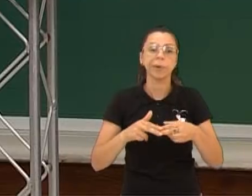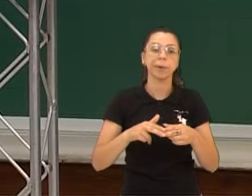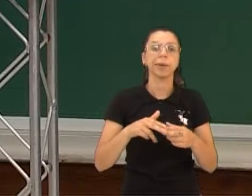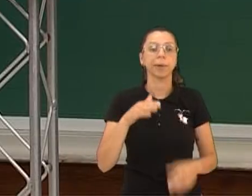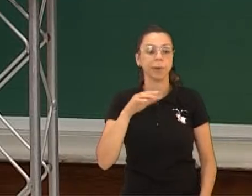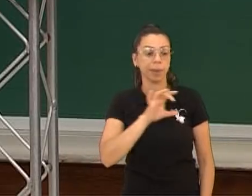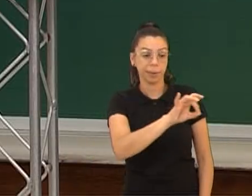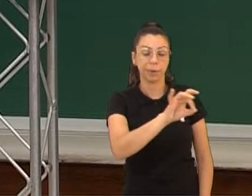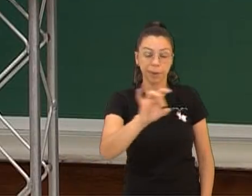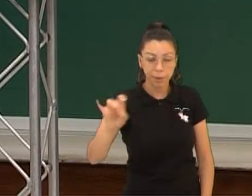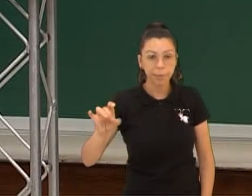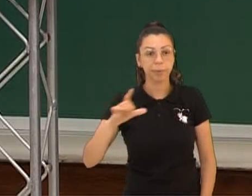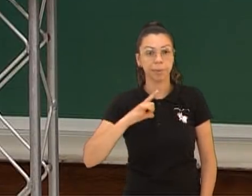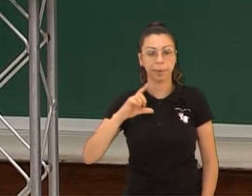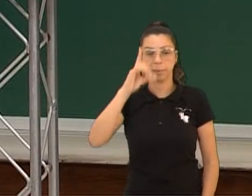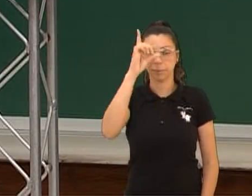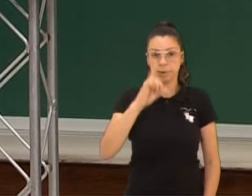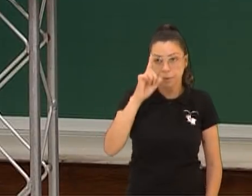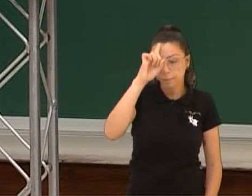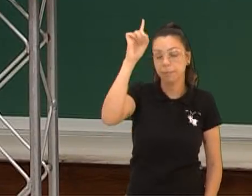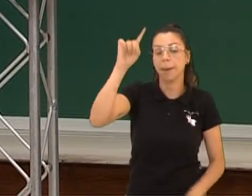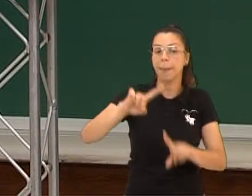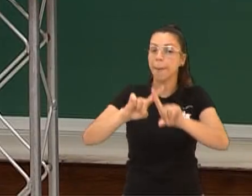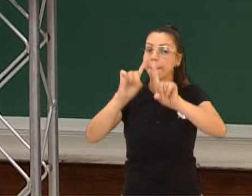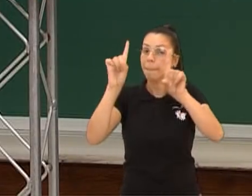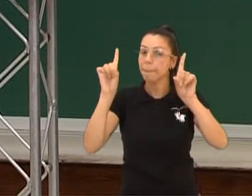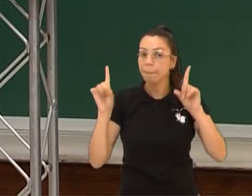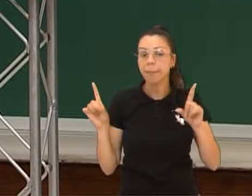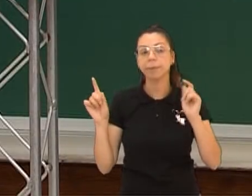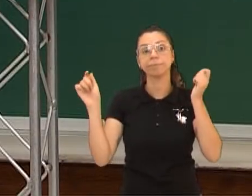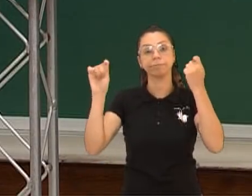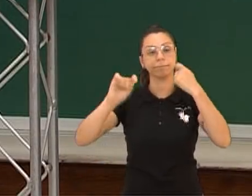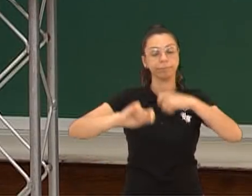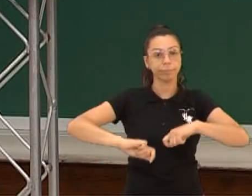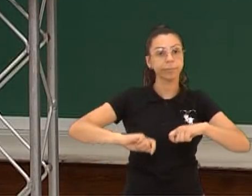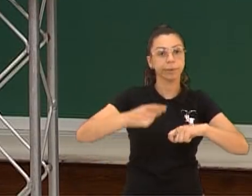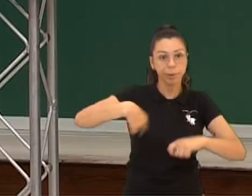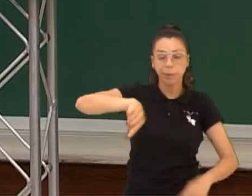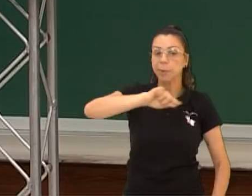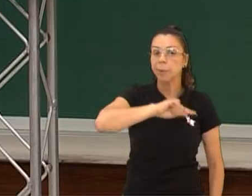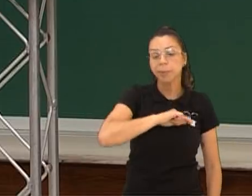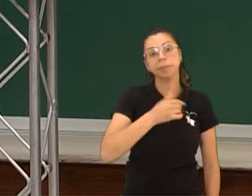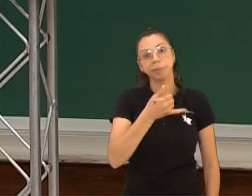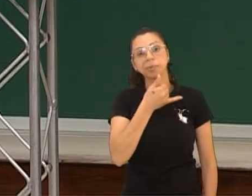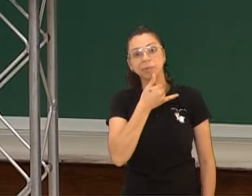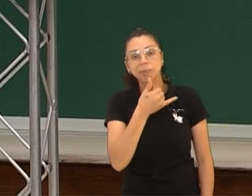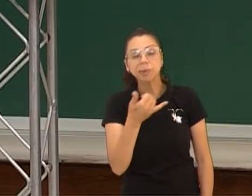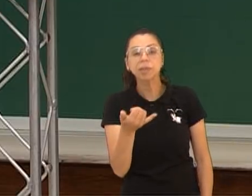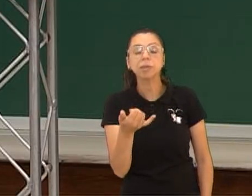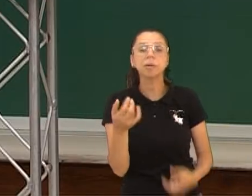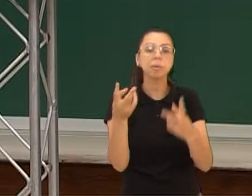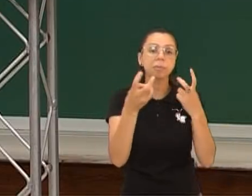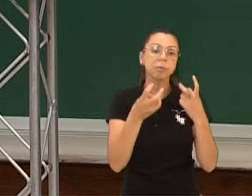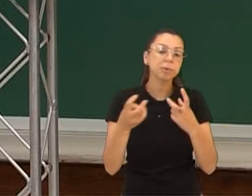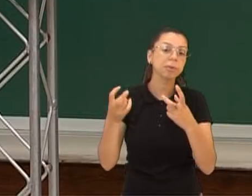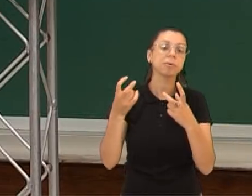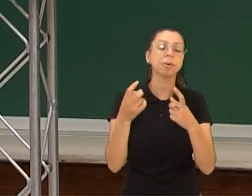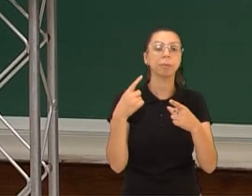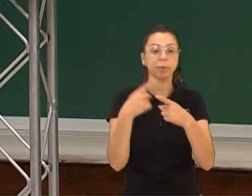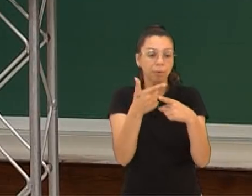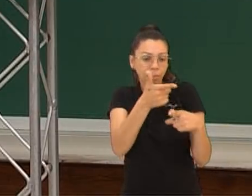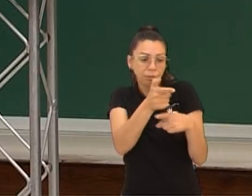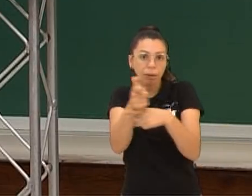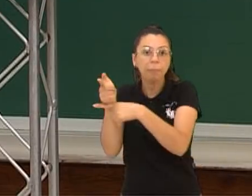pensar o que quiser, mas isso para alguns de nós é triste, né? Você vê essa realidade dessa caça